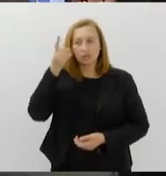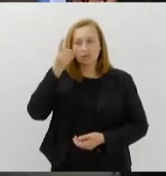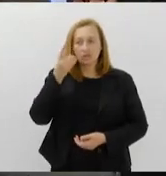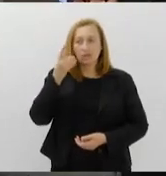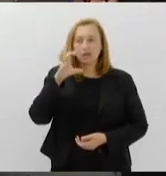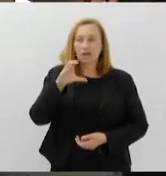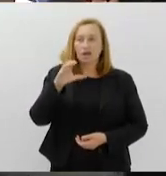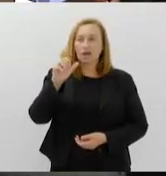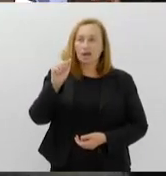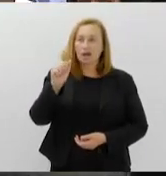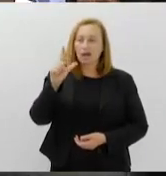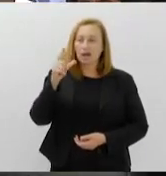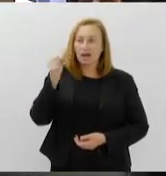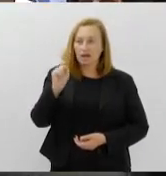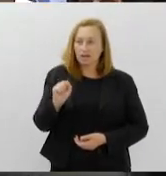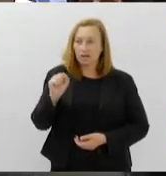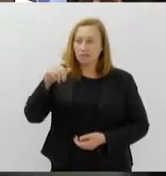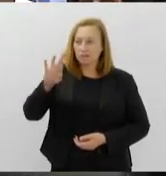Deputada Carla Machado,